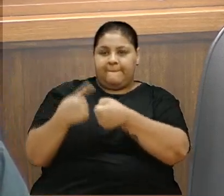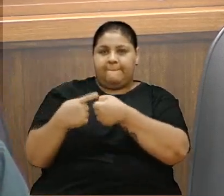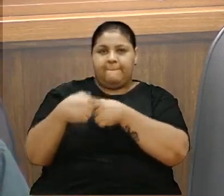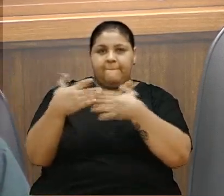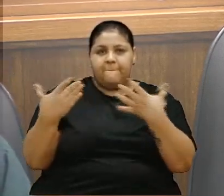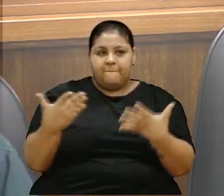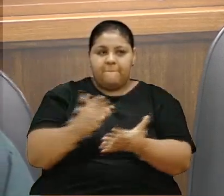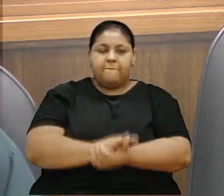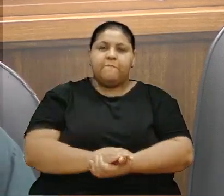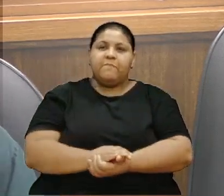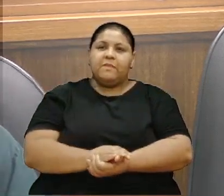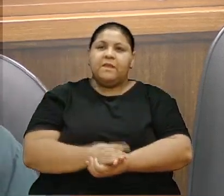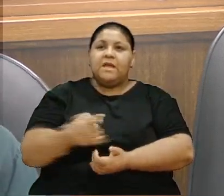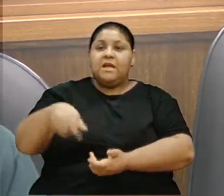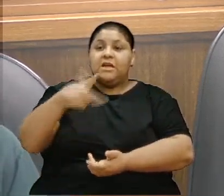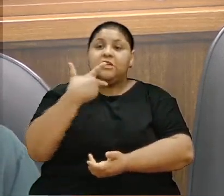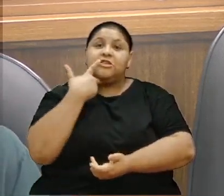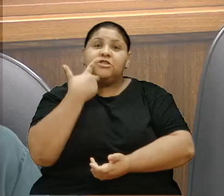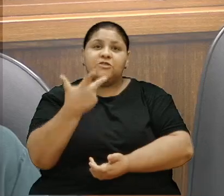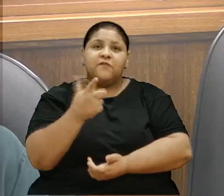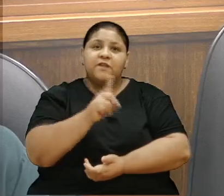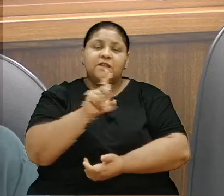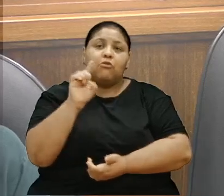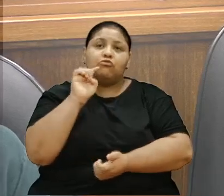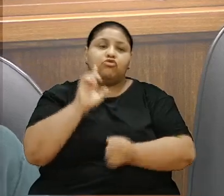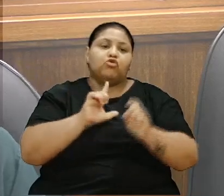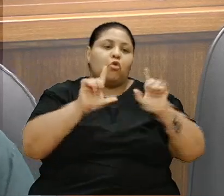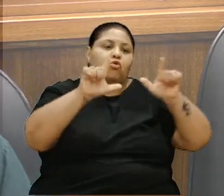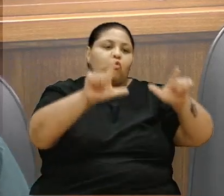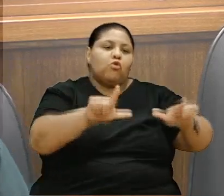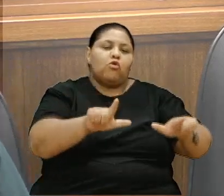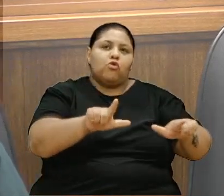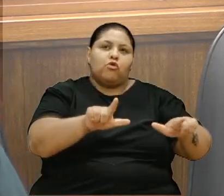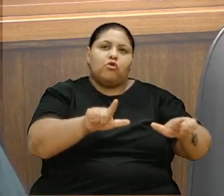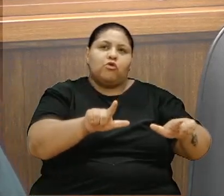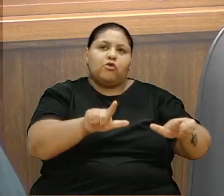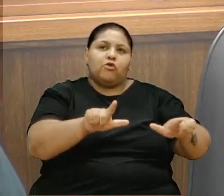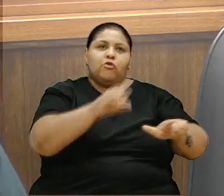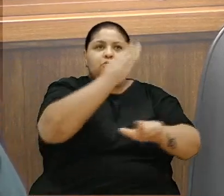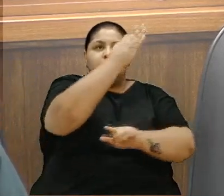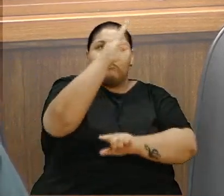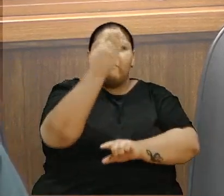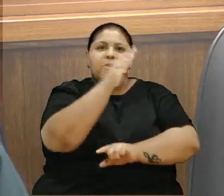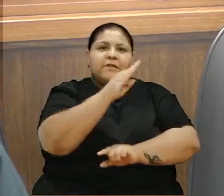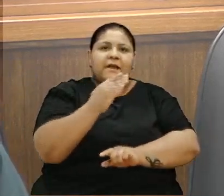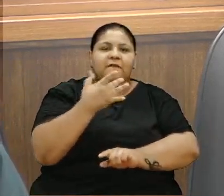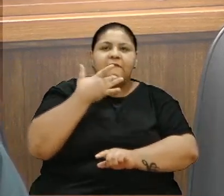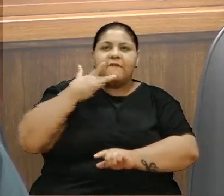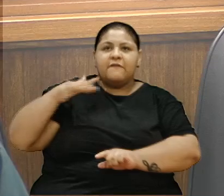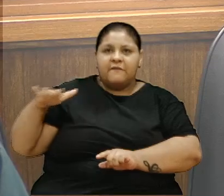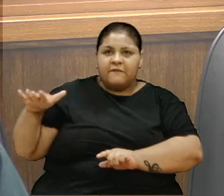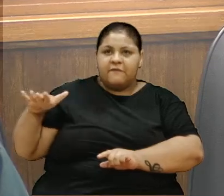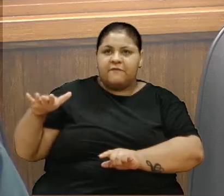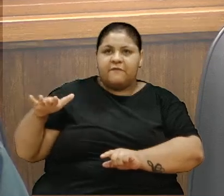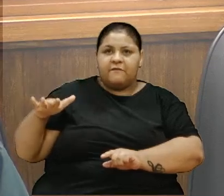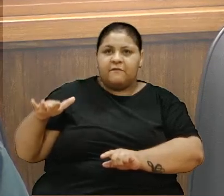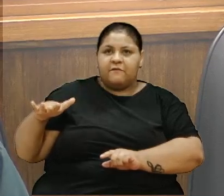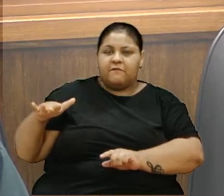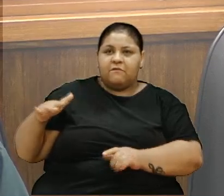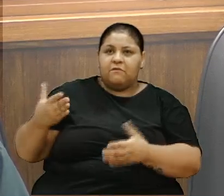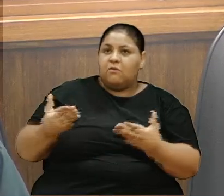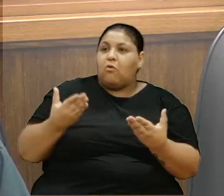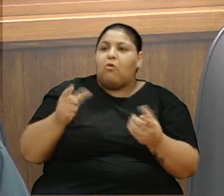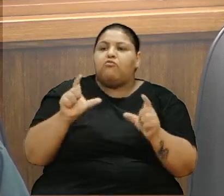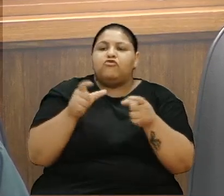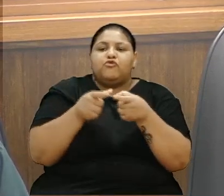Então, aqui a gente está falando para além de um espaço pura e simplesmente de uma biblioteca infantil, como se isso fosse algo